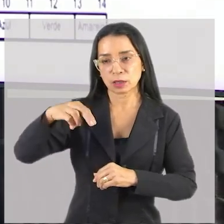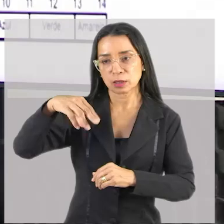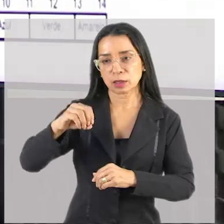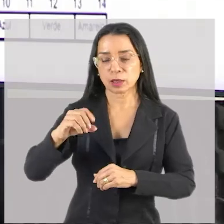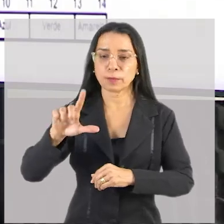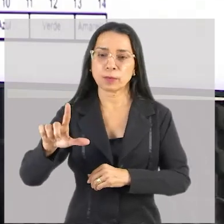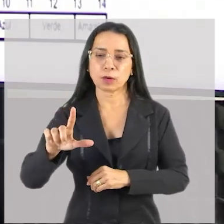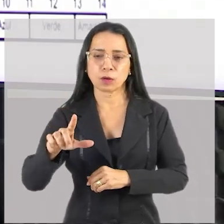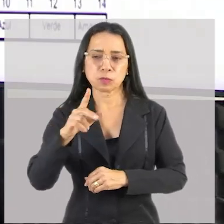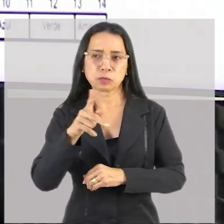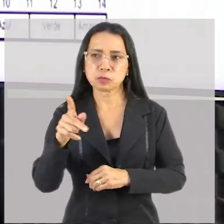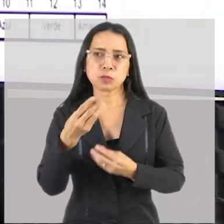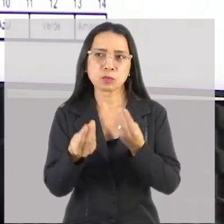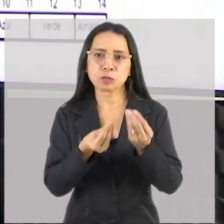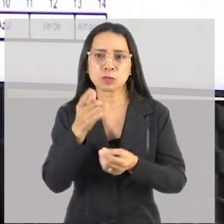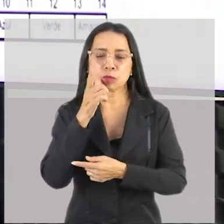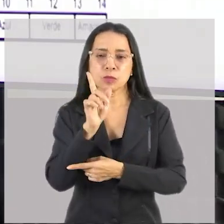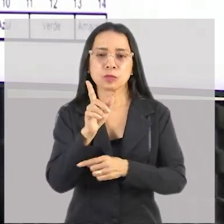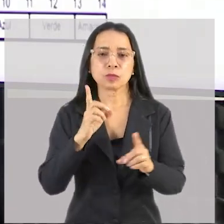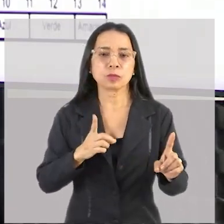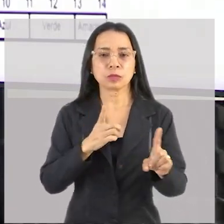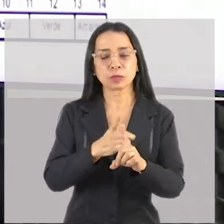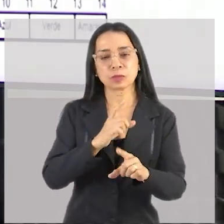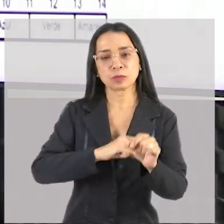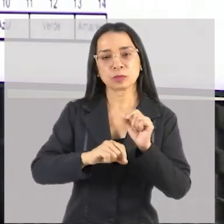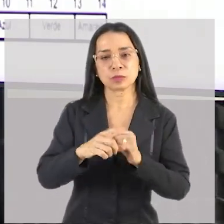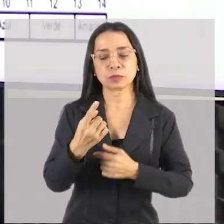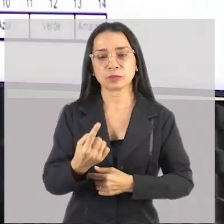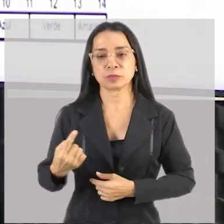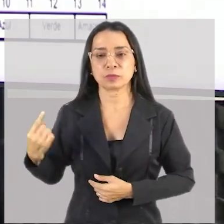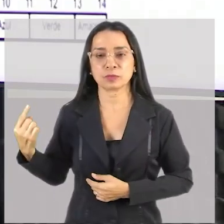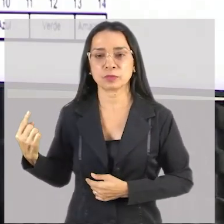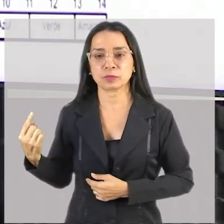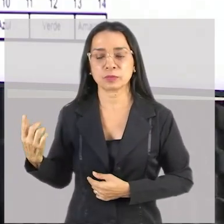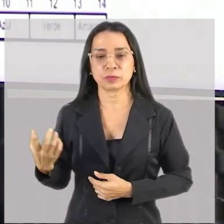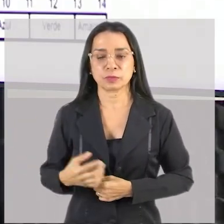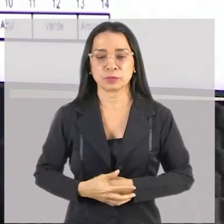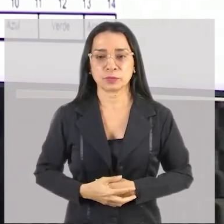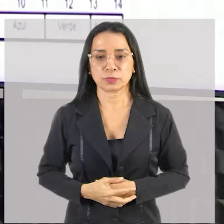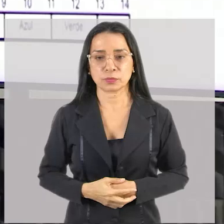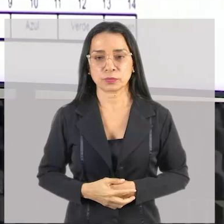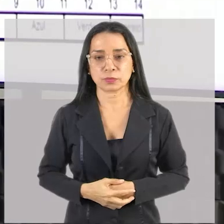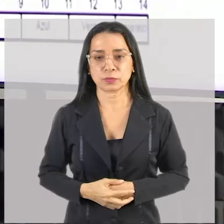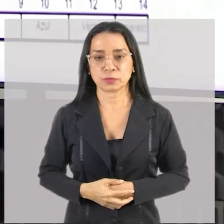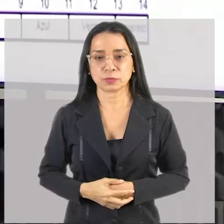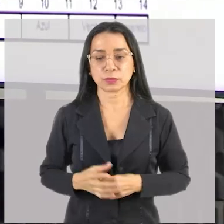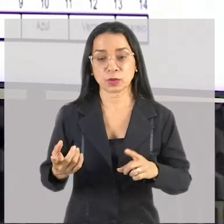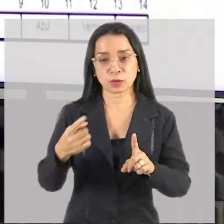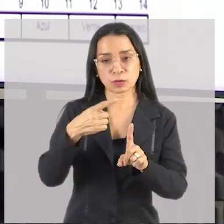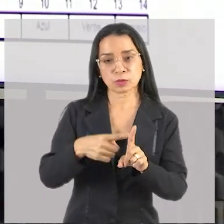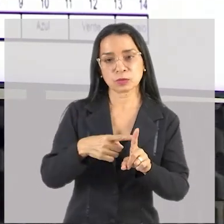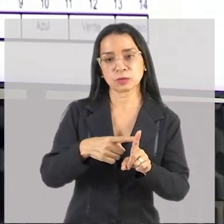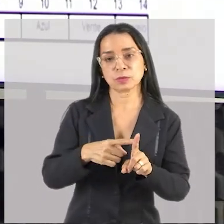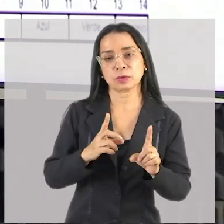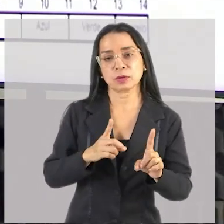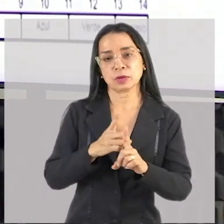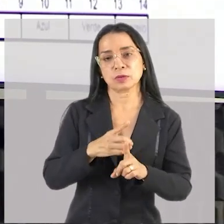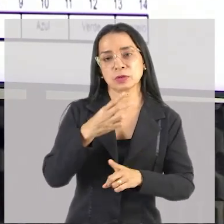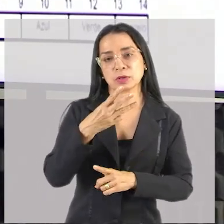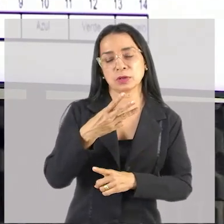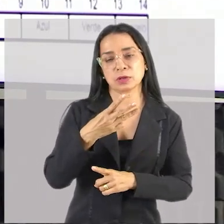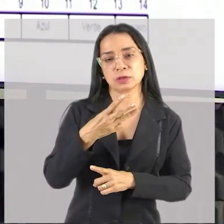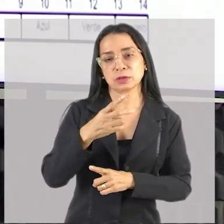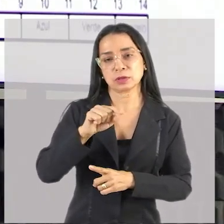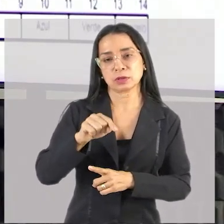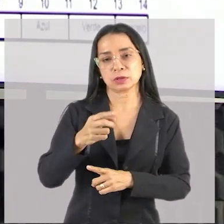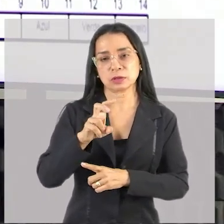Daniel, como é que tu consegue achar isso? Massa do cloro 35,5, do hidrogênio é 1. Quando tu somar, tu vai achar 36,5 gramas